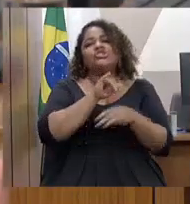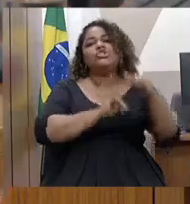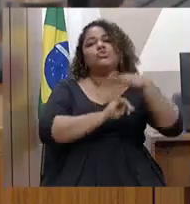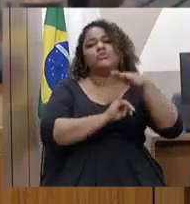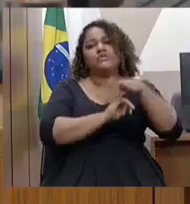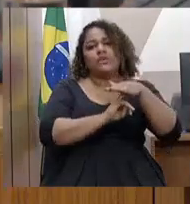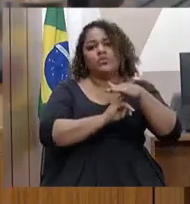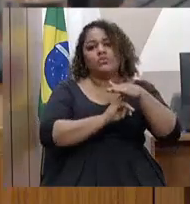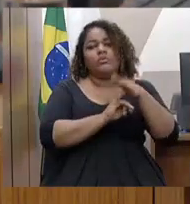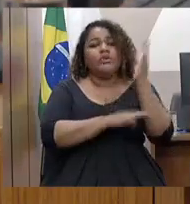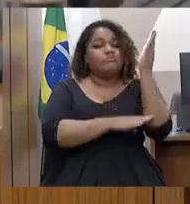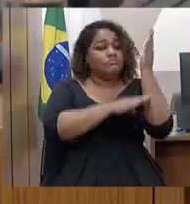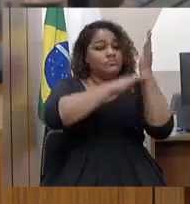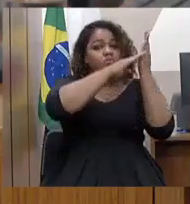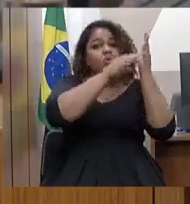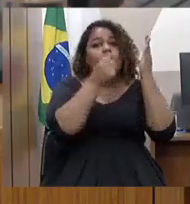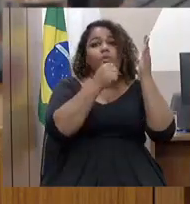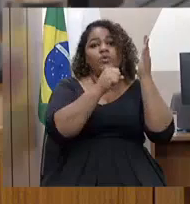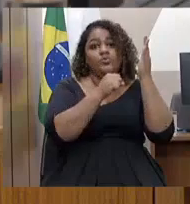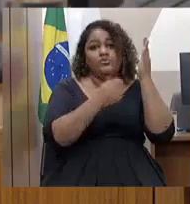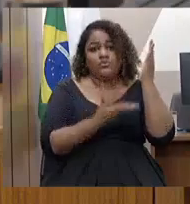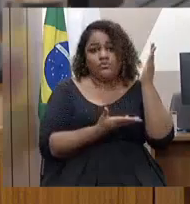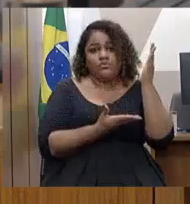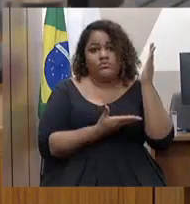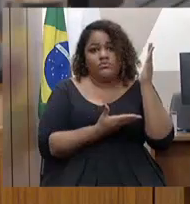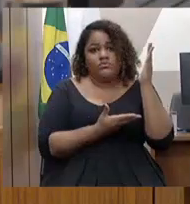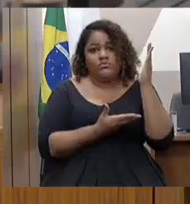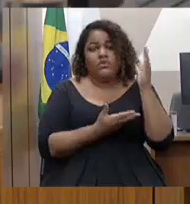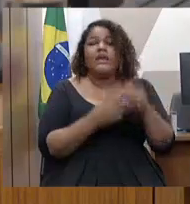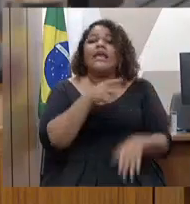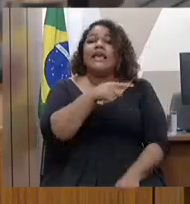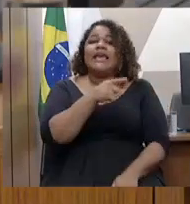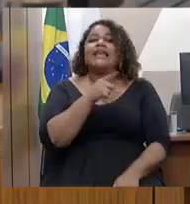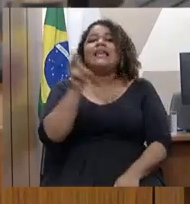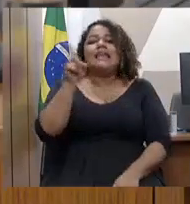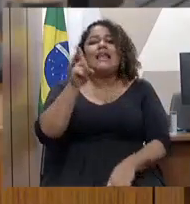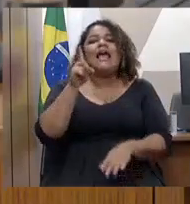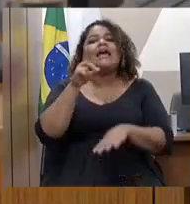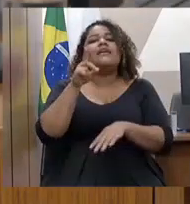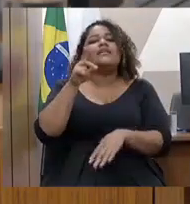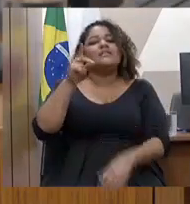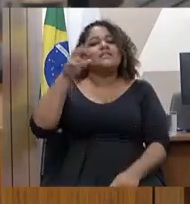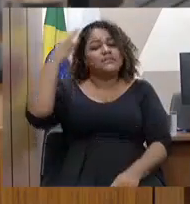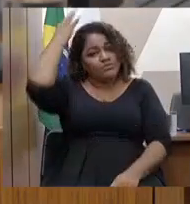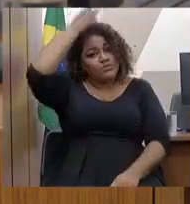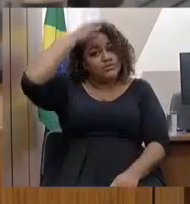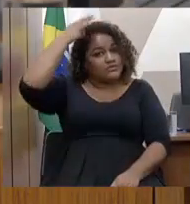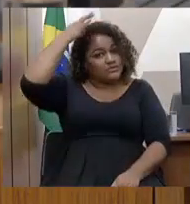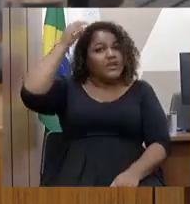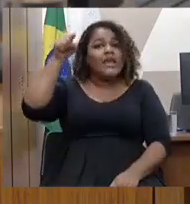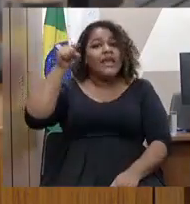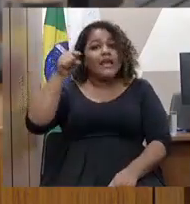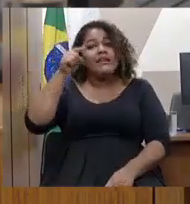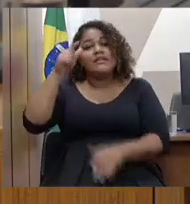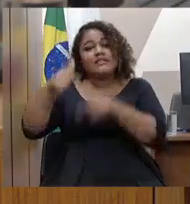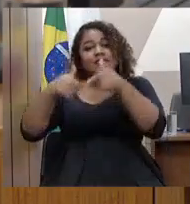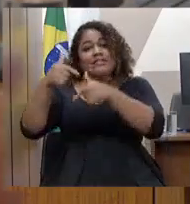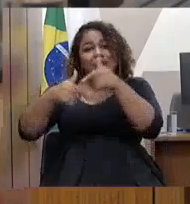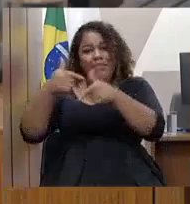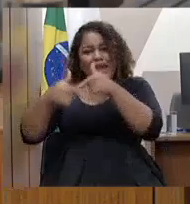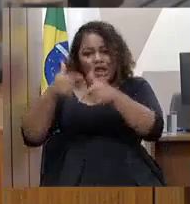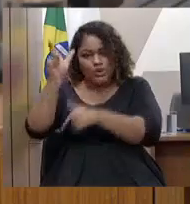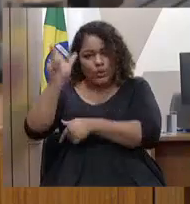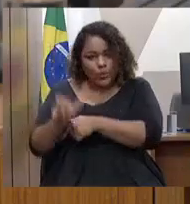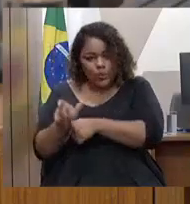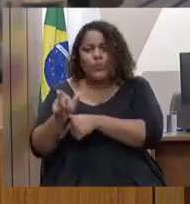trabalhos belíssimos em Santos eles pegaram toda a história dos estaleiros do pessoal dos saleiros julgaram numa